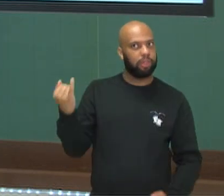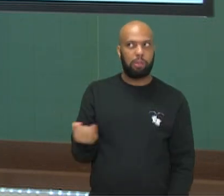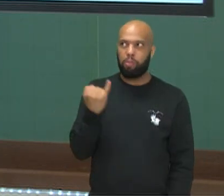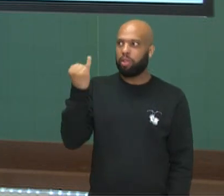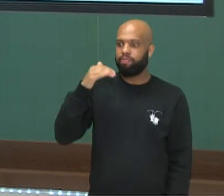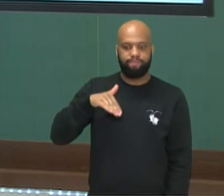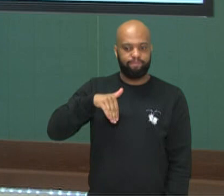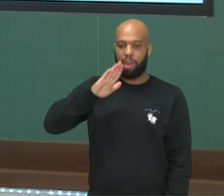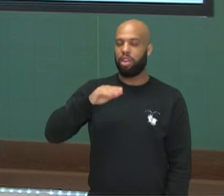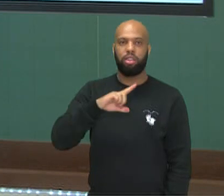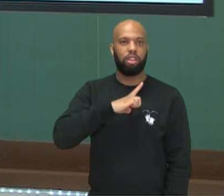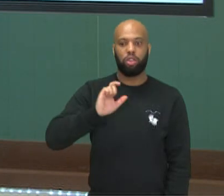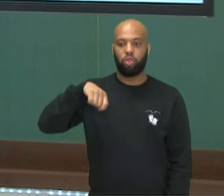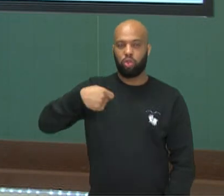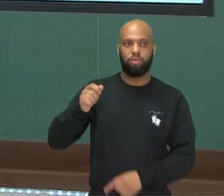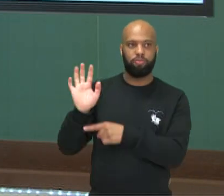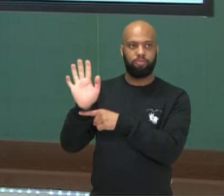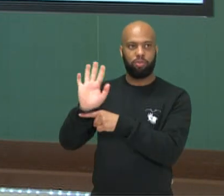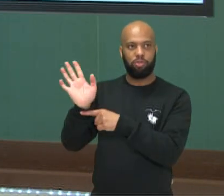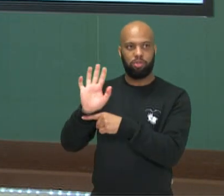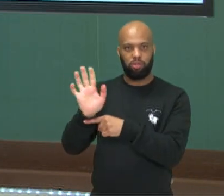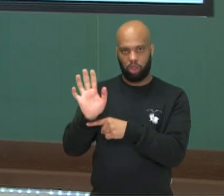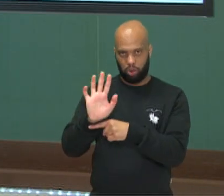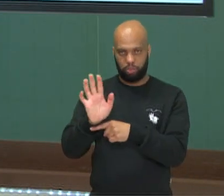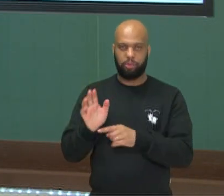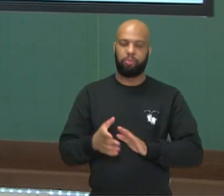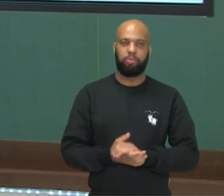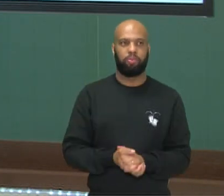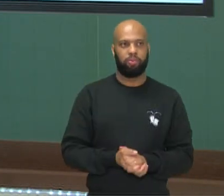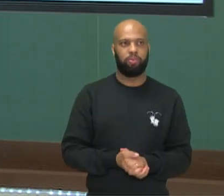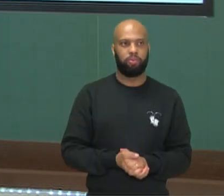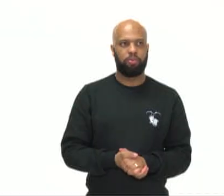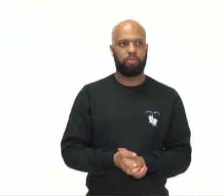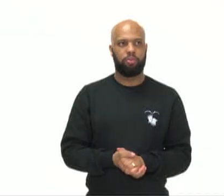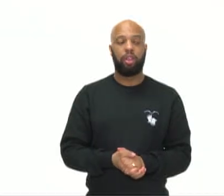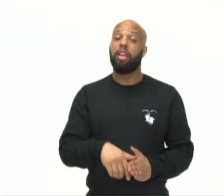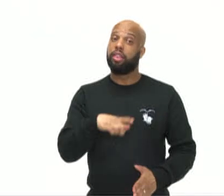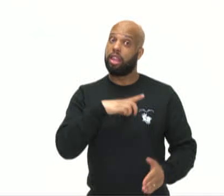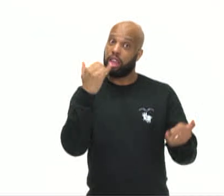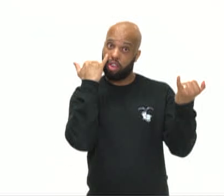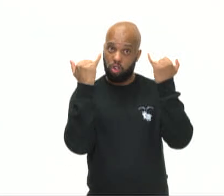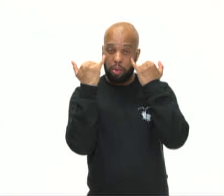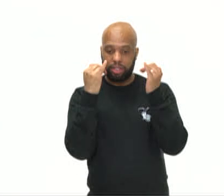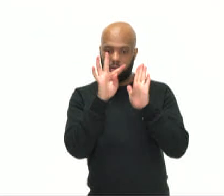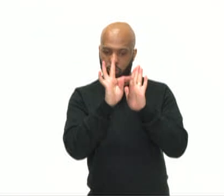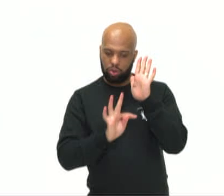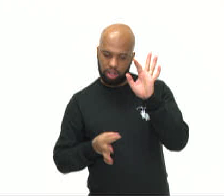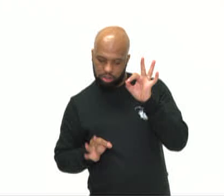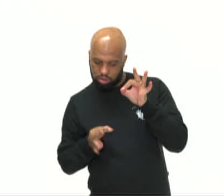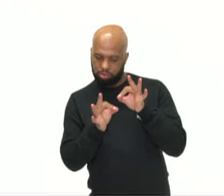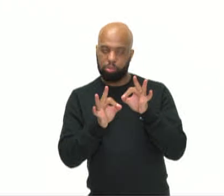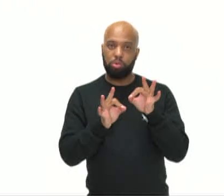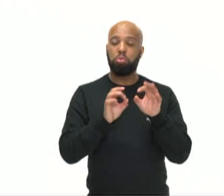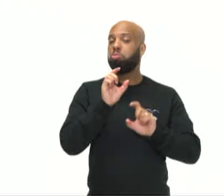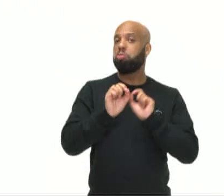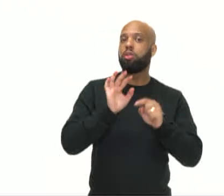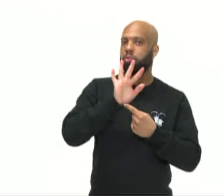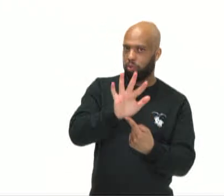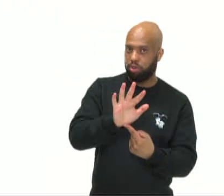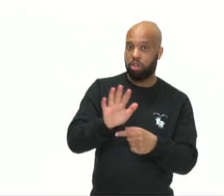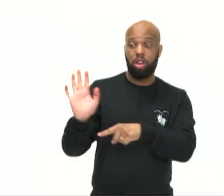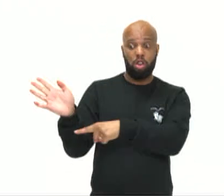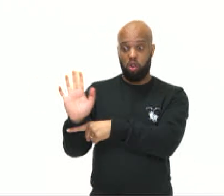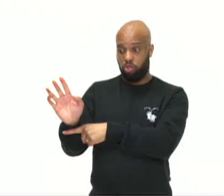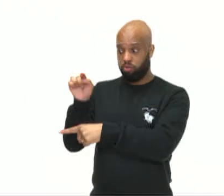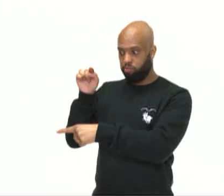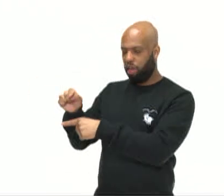importante é sobre o filme a sinopse nos traz? A informação que a sinopse apresenta é que o filme, além